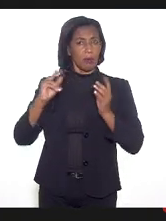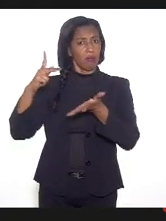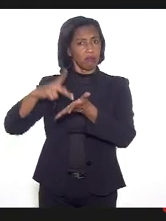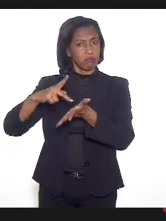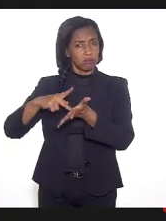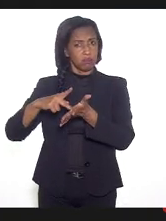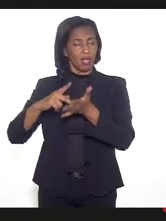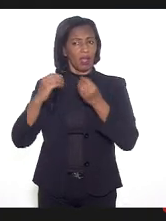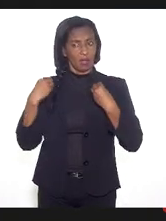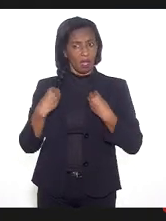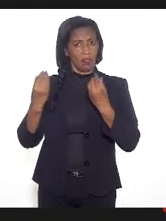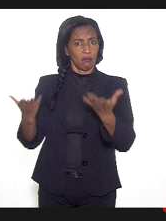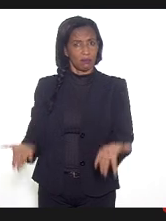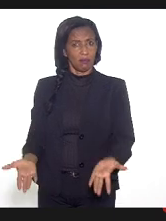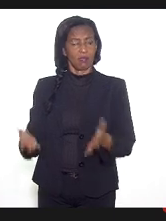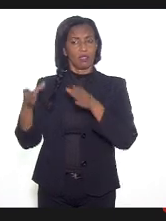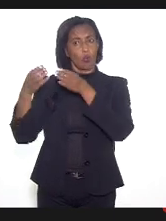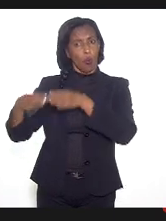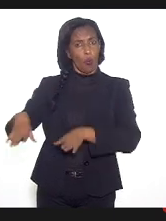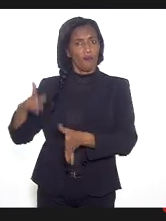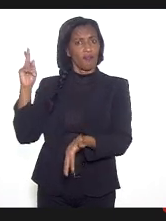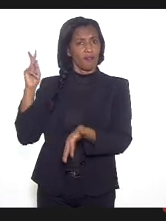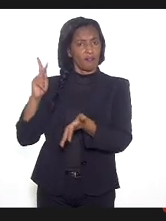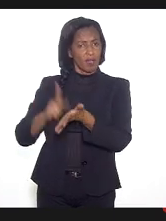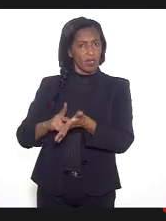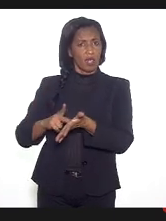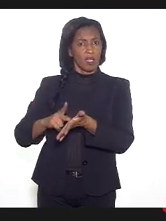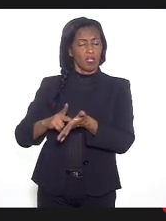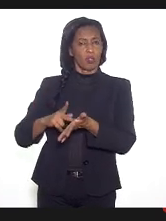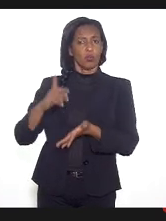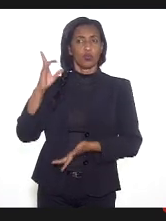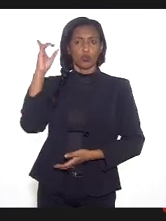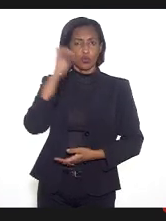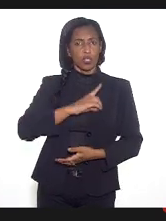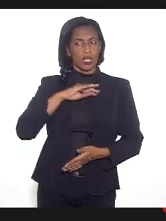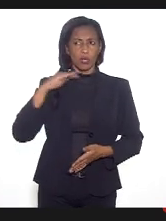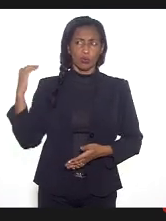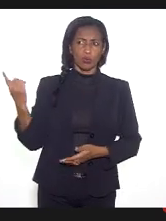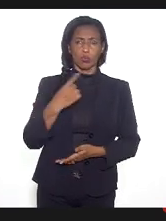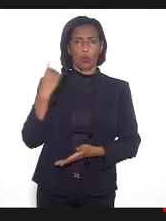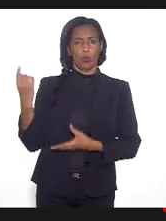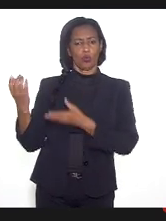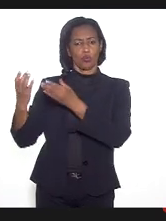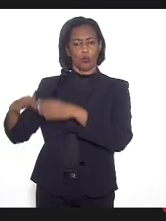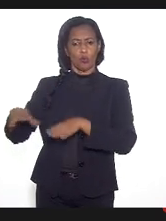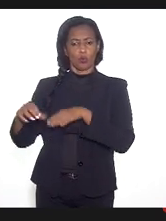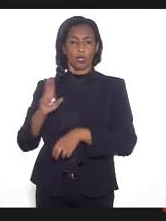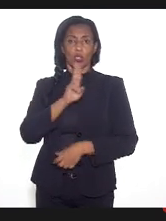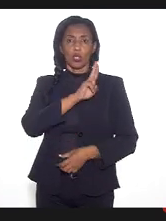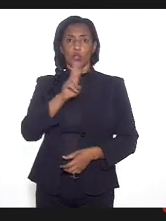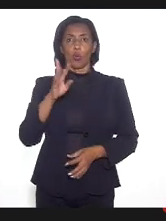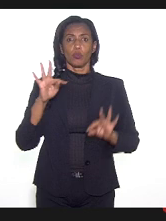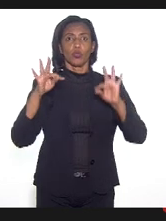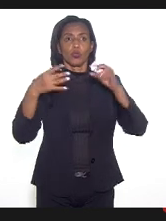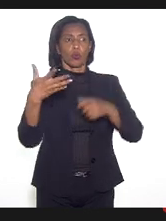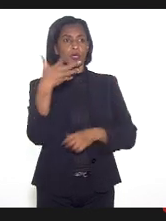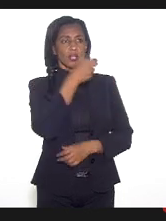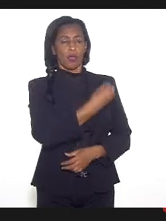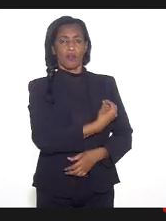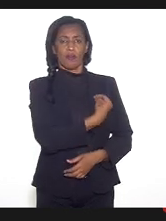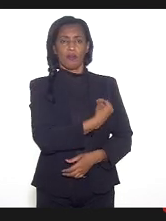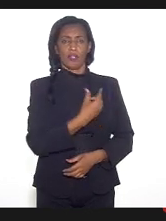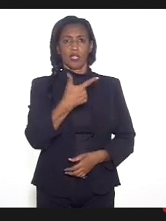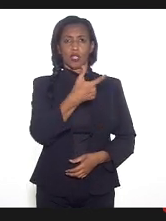dar ênfase para os concursos e fazer valer o direito de todos nós concursados. Em nome de todos os guarda-vidas aprovados no